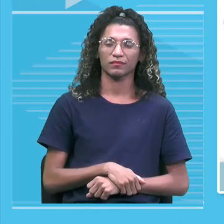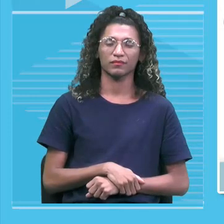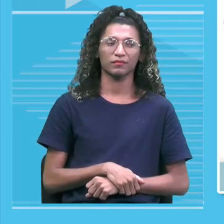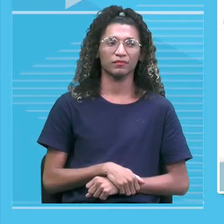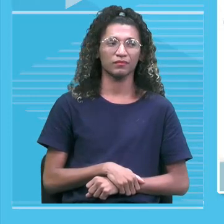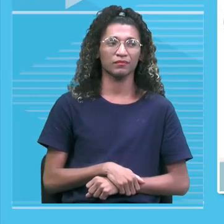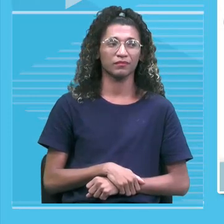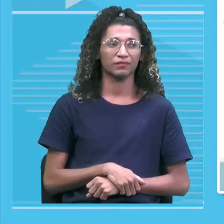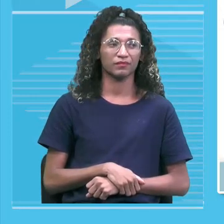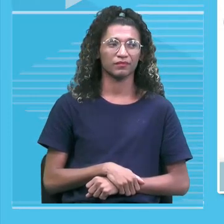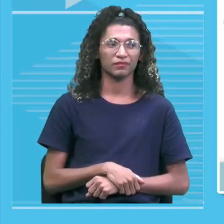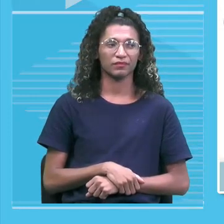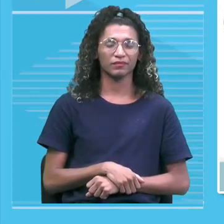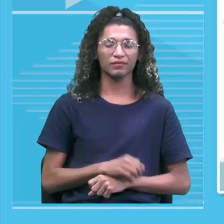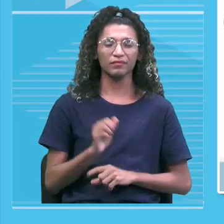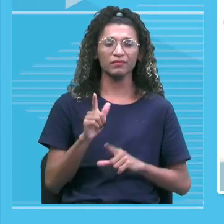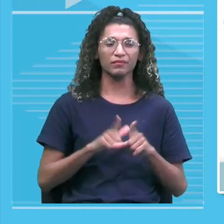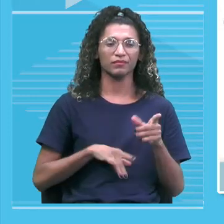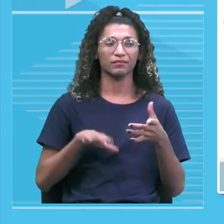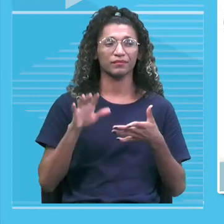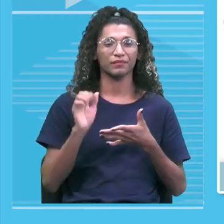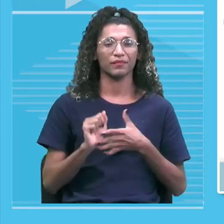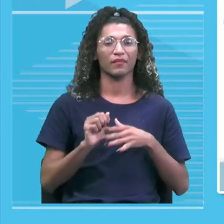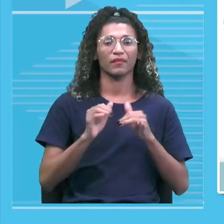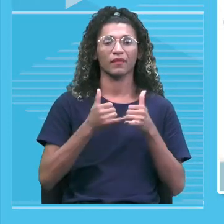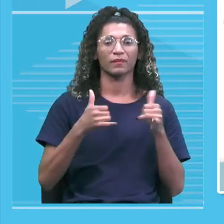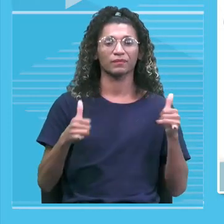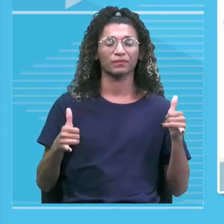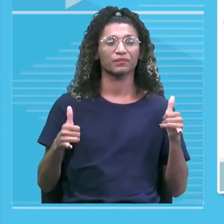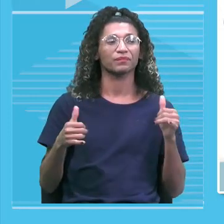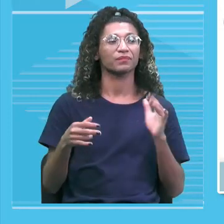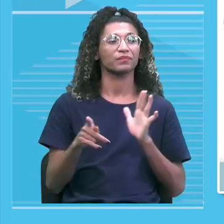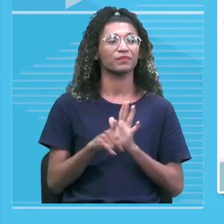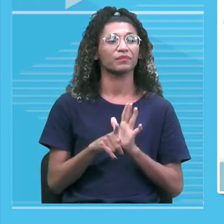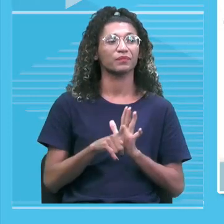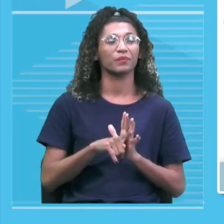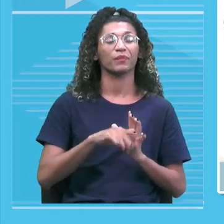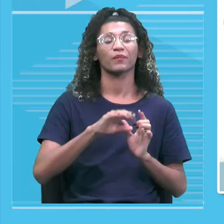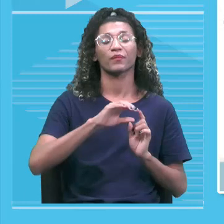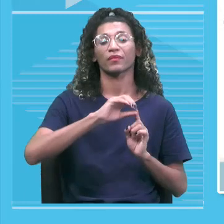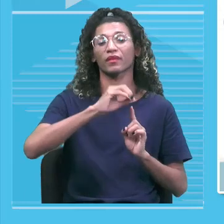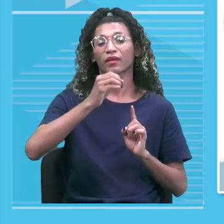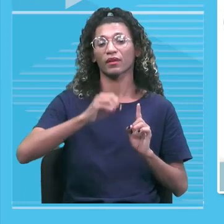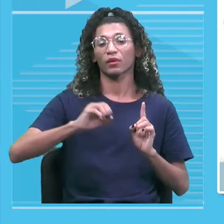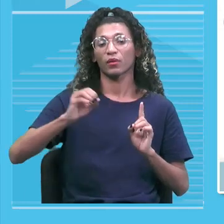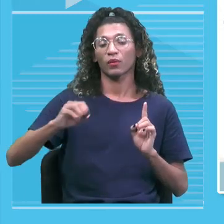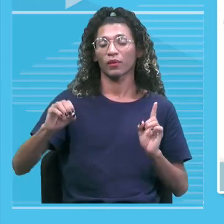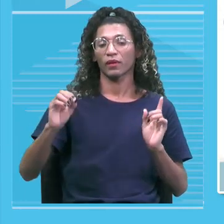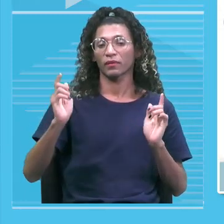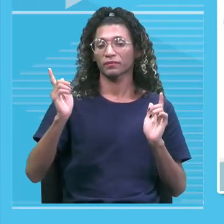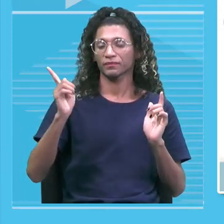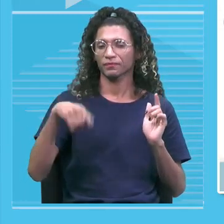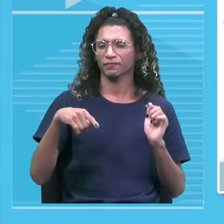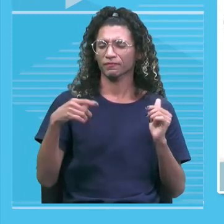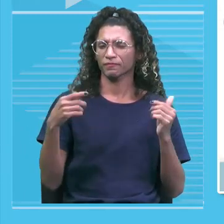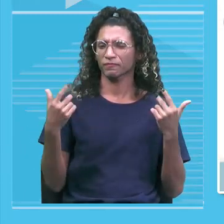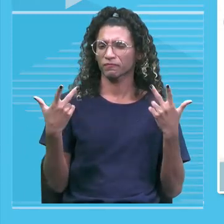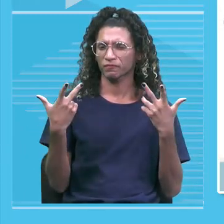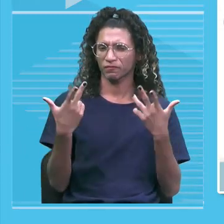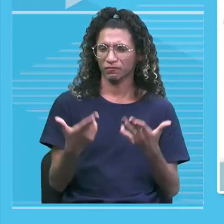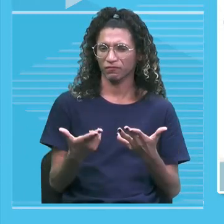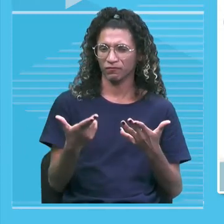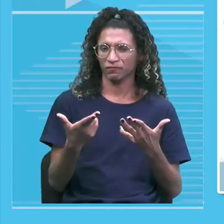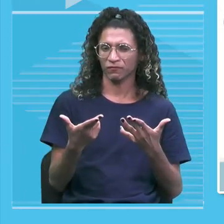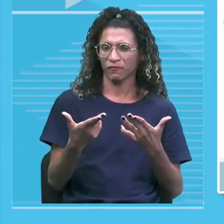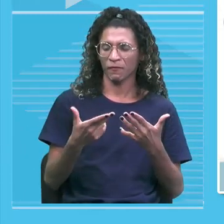transferida por uma onda eletromagnética é diretamente proporcionar a sua frequência